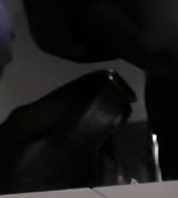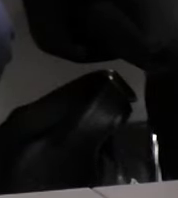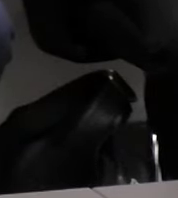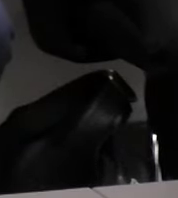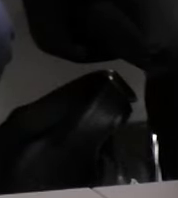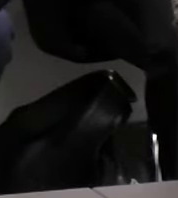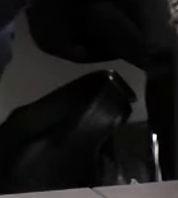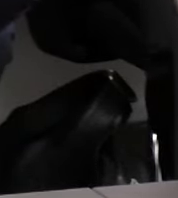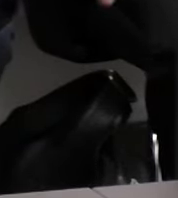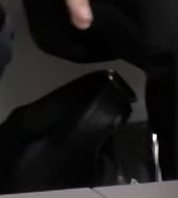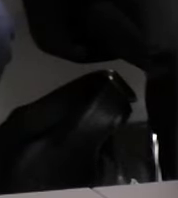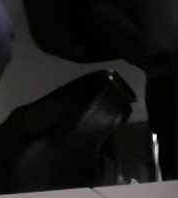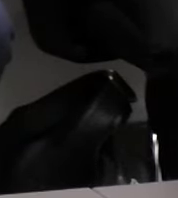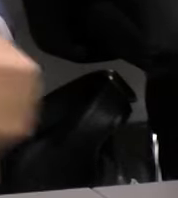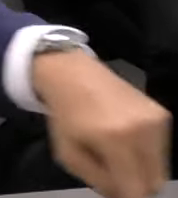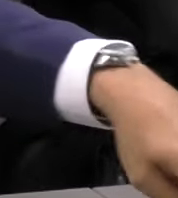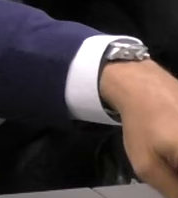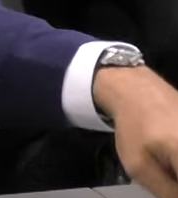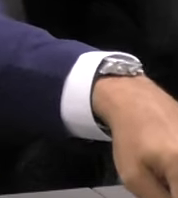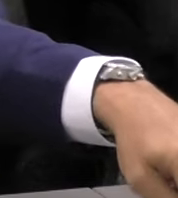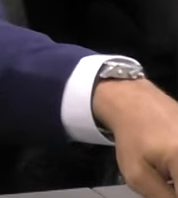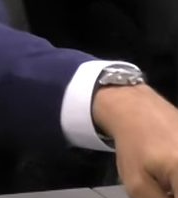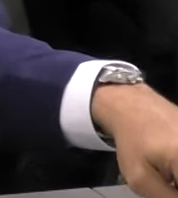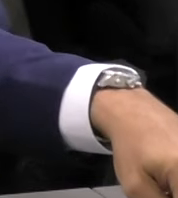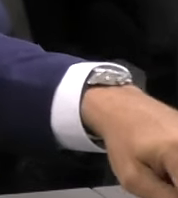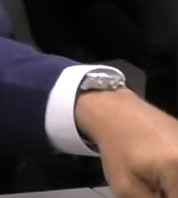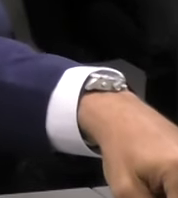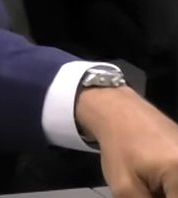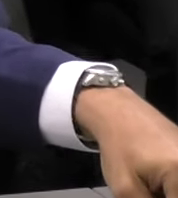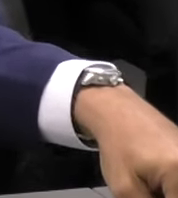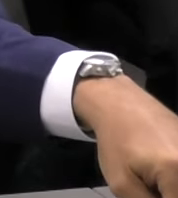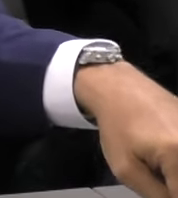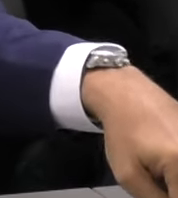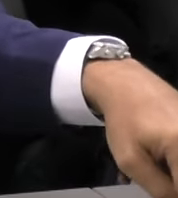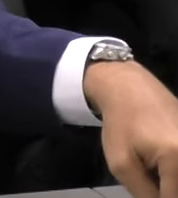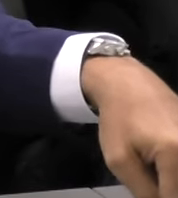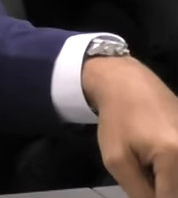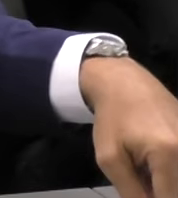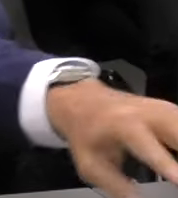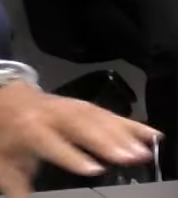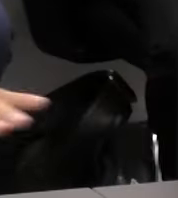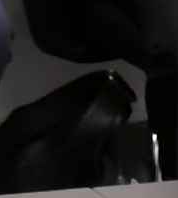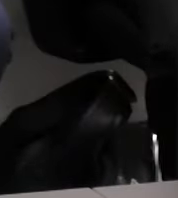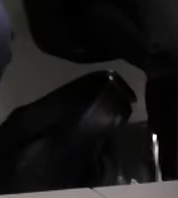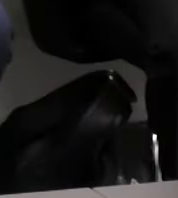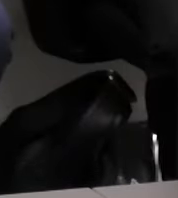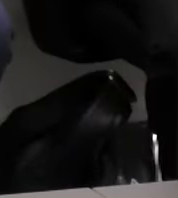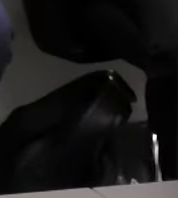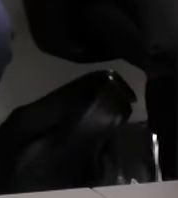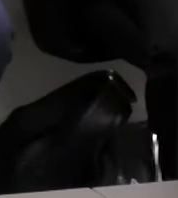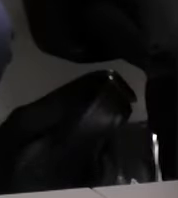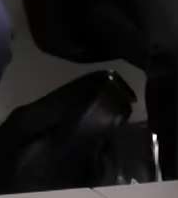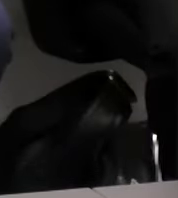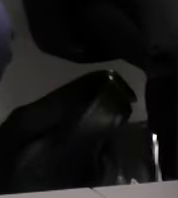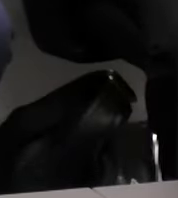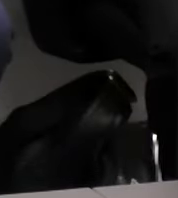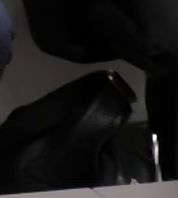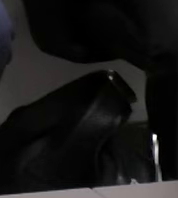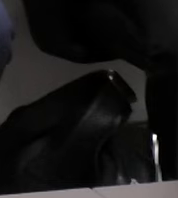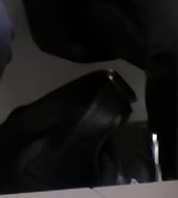aconteceu lá atrás Né desde a abordagem do policial militar ao cidadão aquilo tudo estava